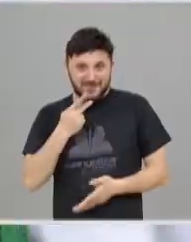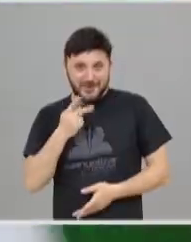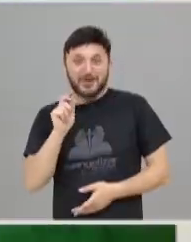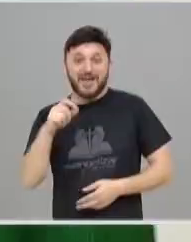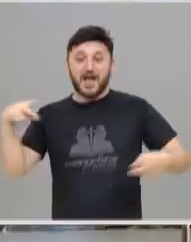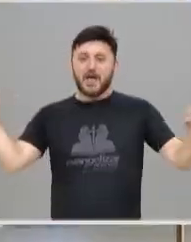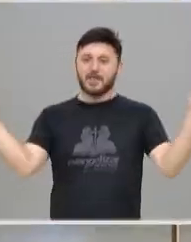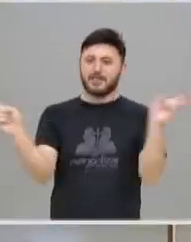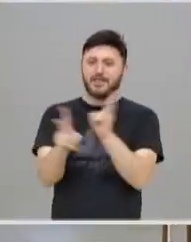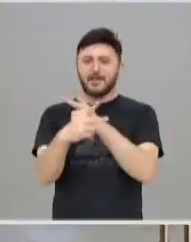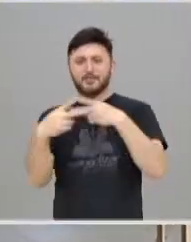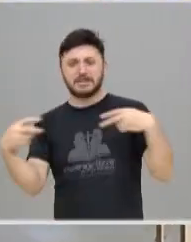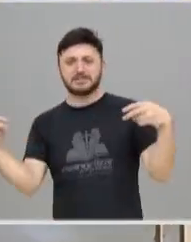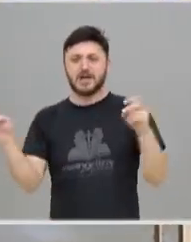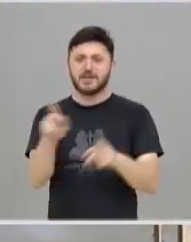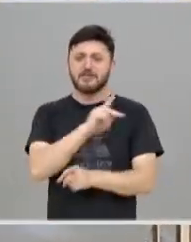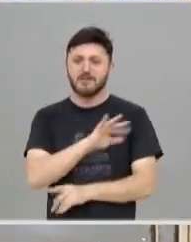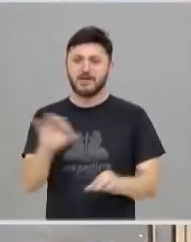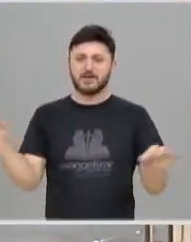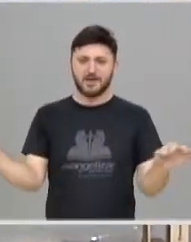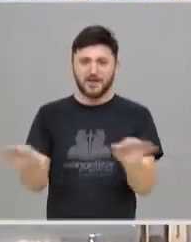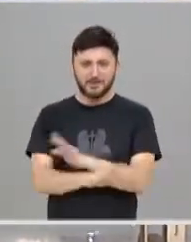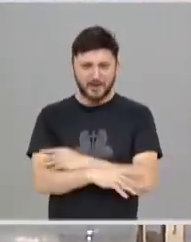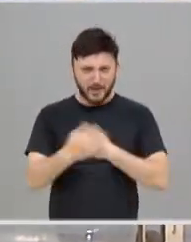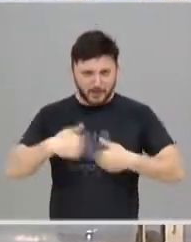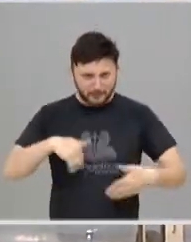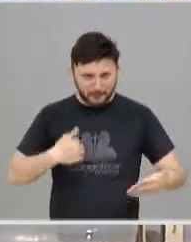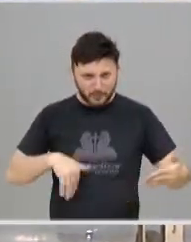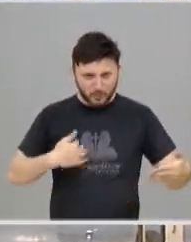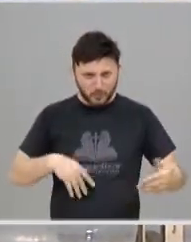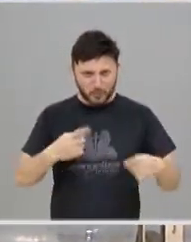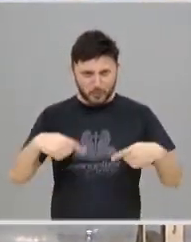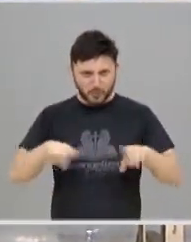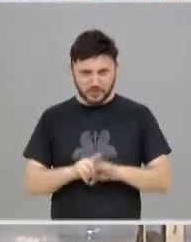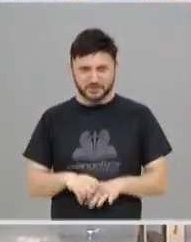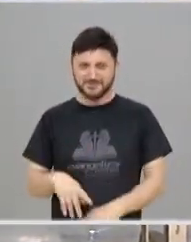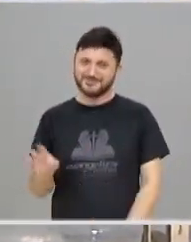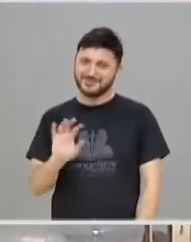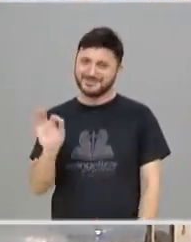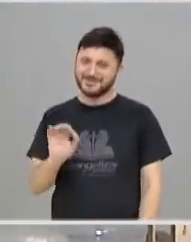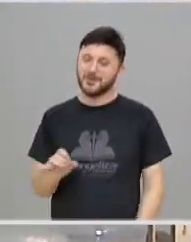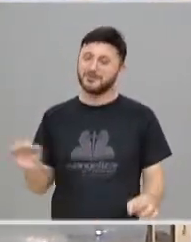tempestade vai passar, tá bom, fica para depois.